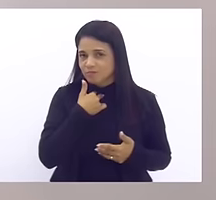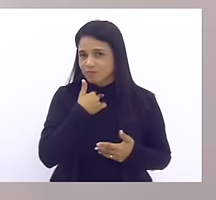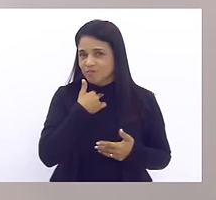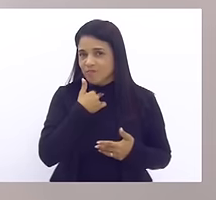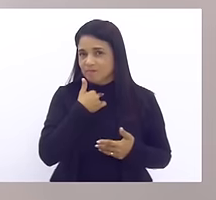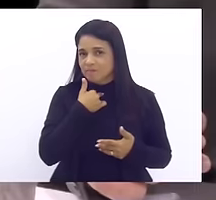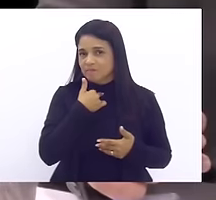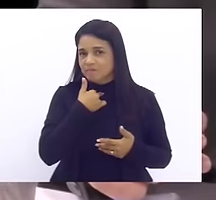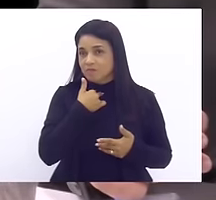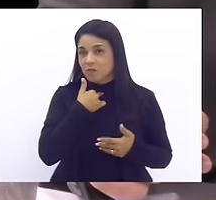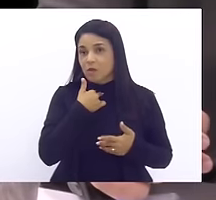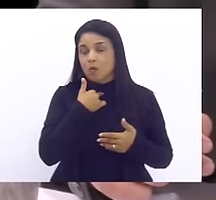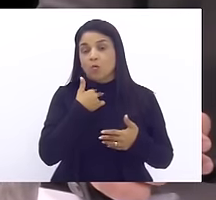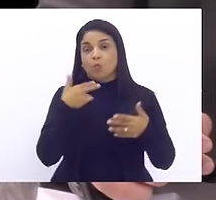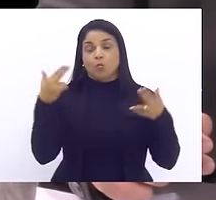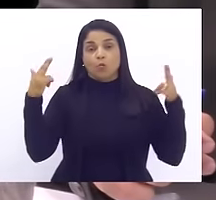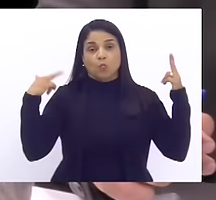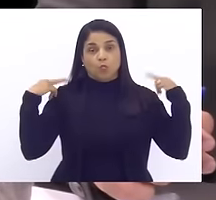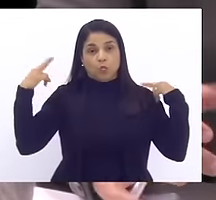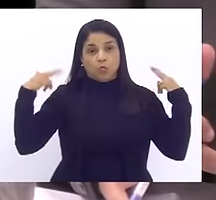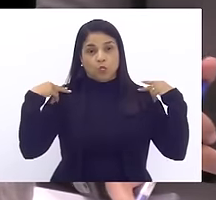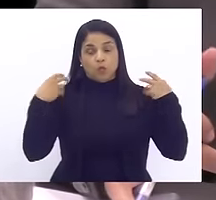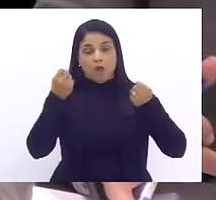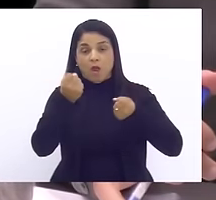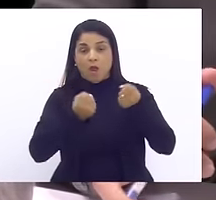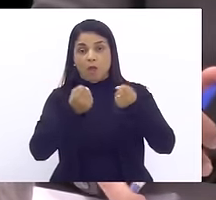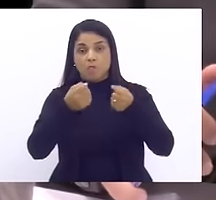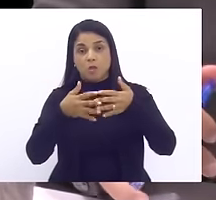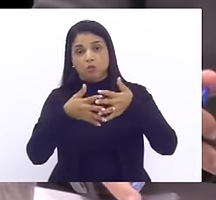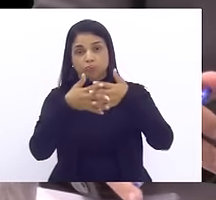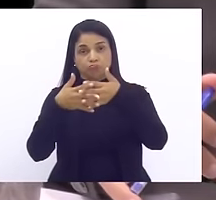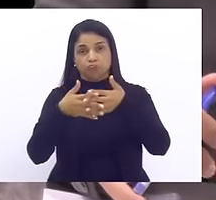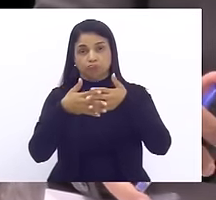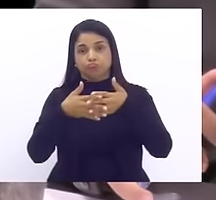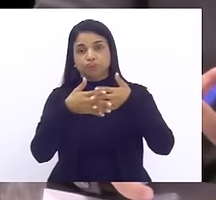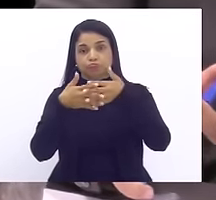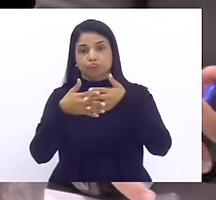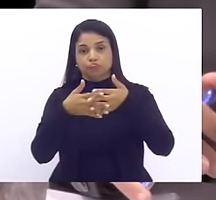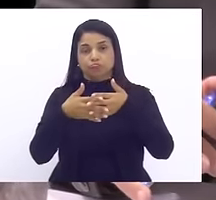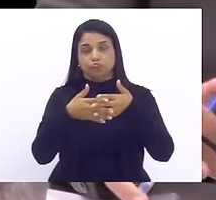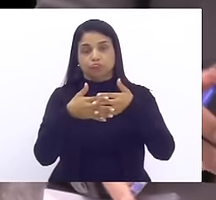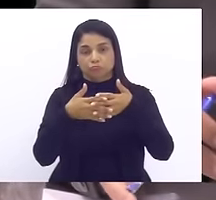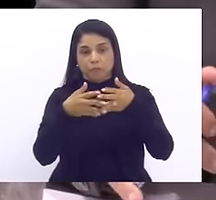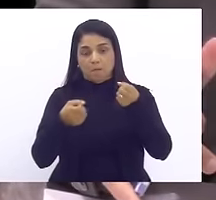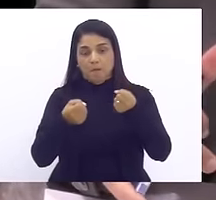é apenas transportar a partida naquele momento